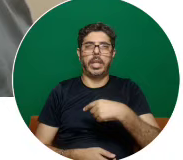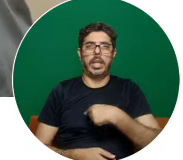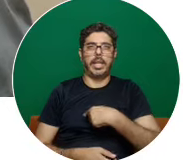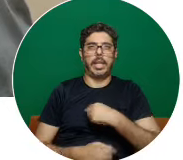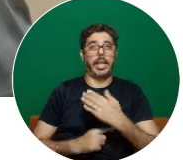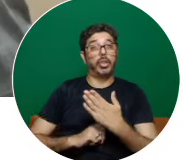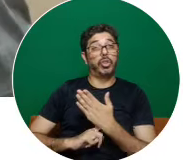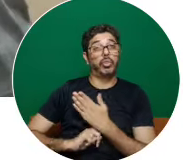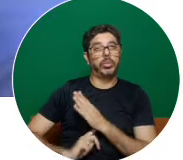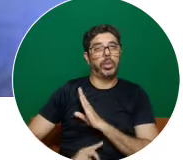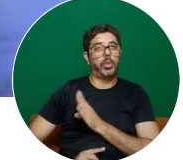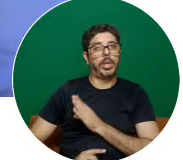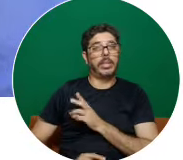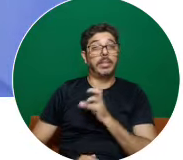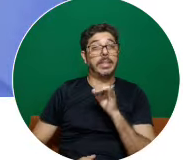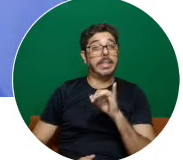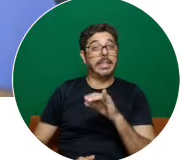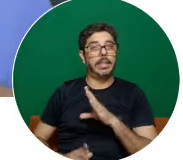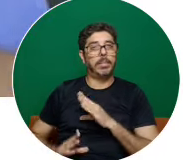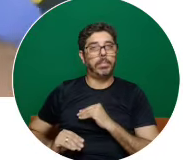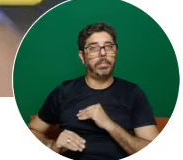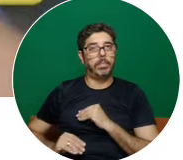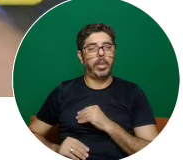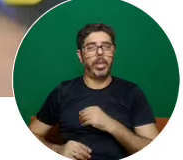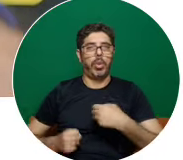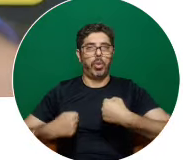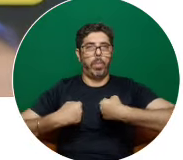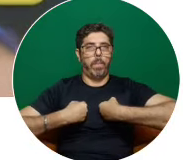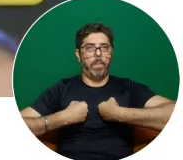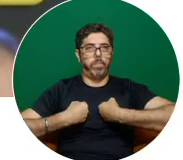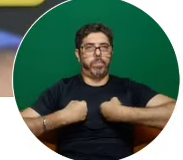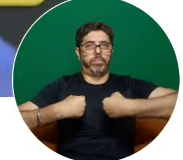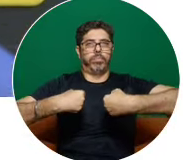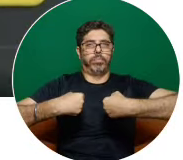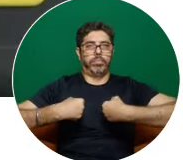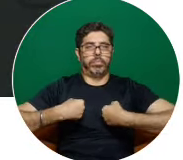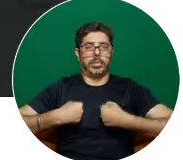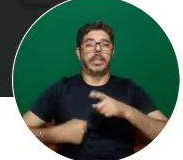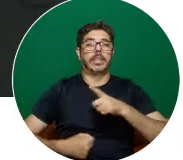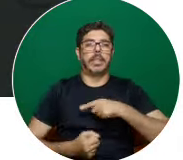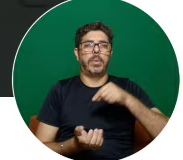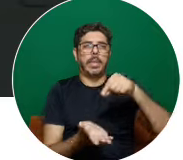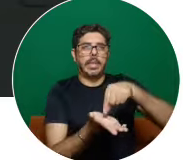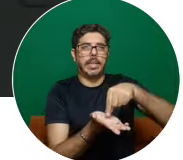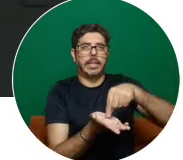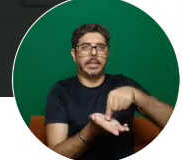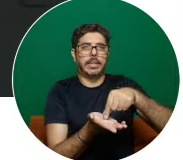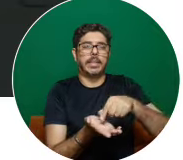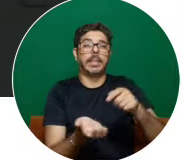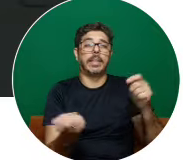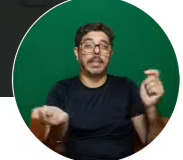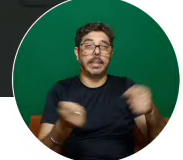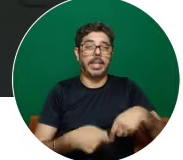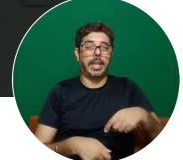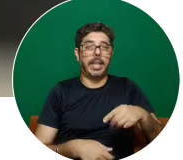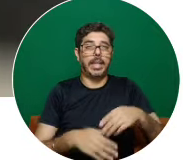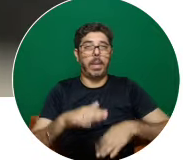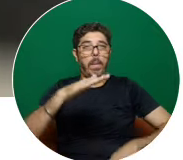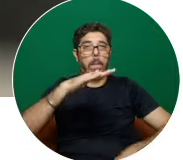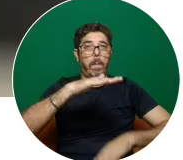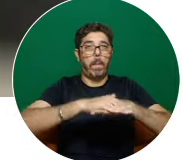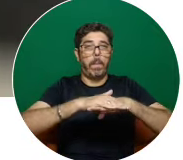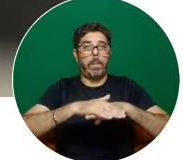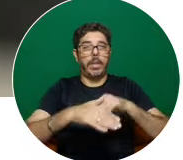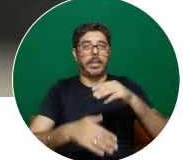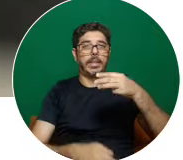de parada cardíaca. Um desfibrilador possui um grande capacitor que pode armazenar até 360 joules de energia.